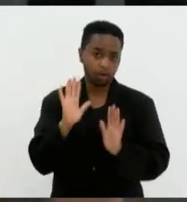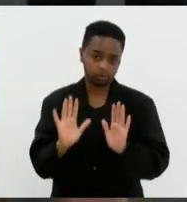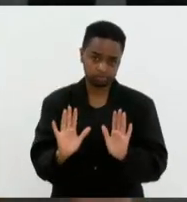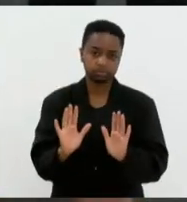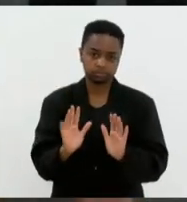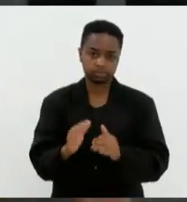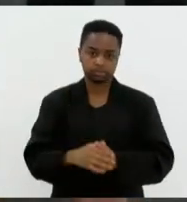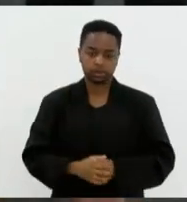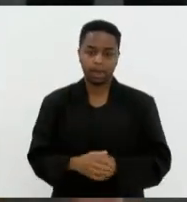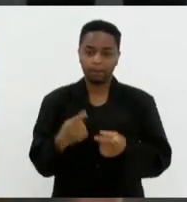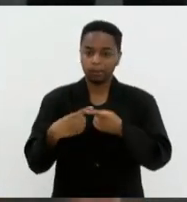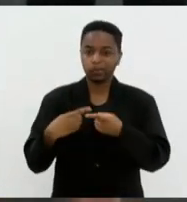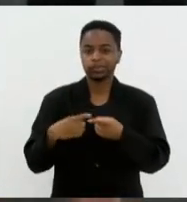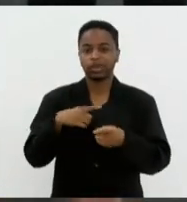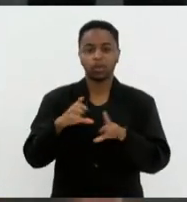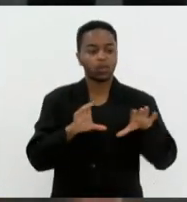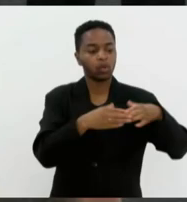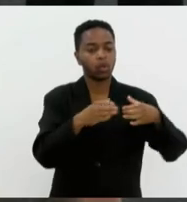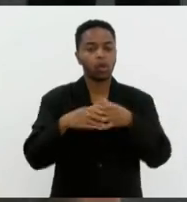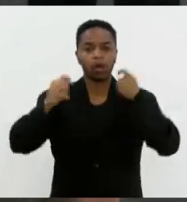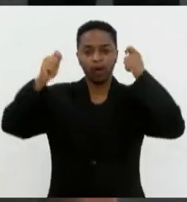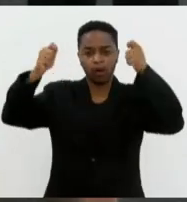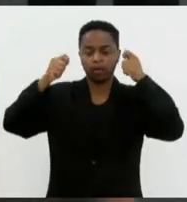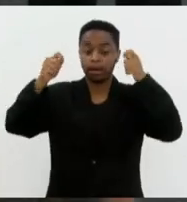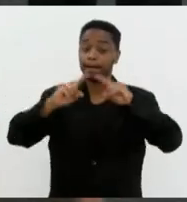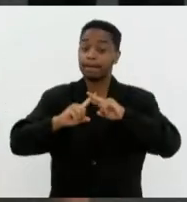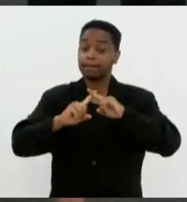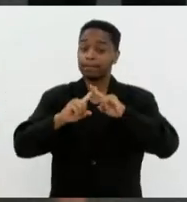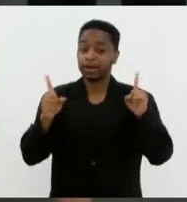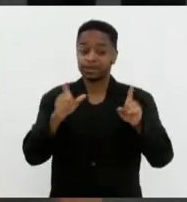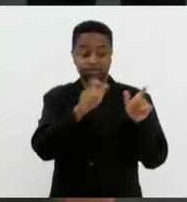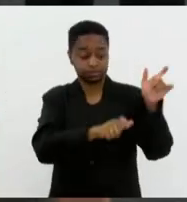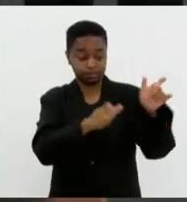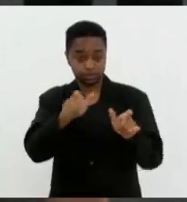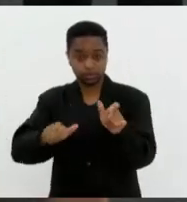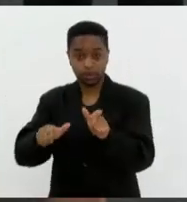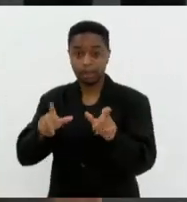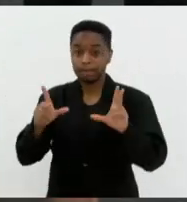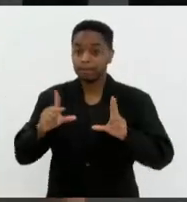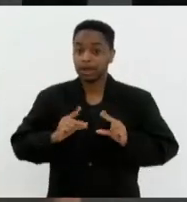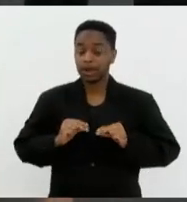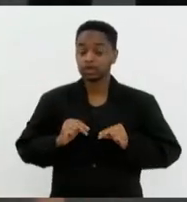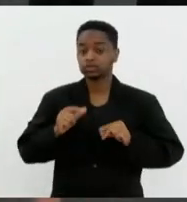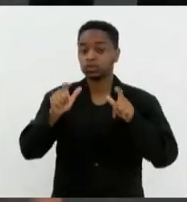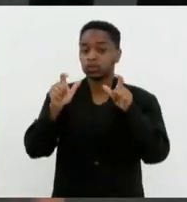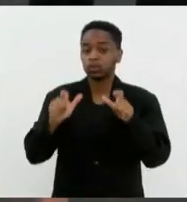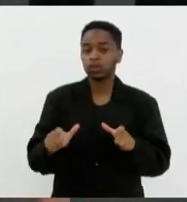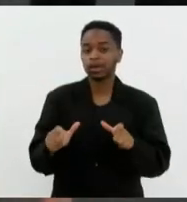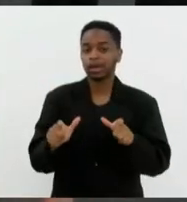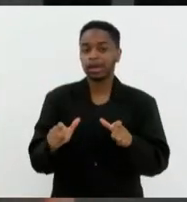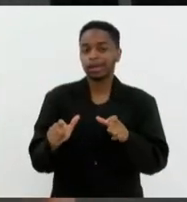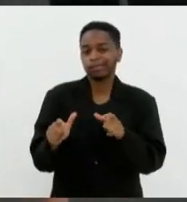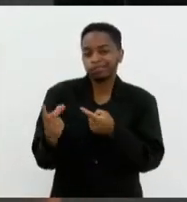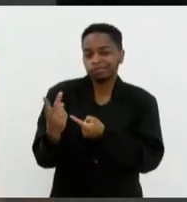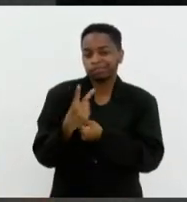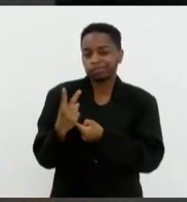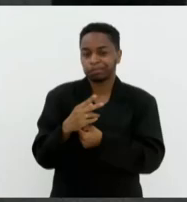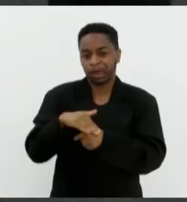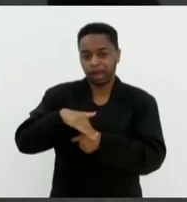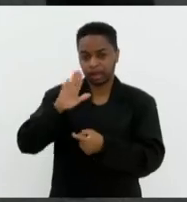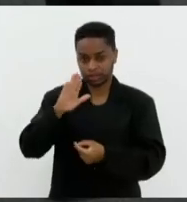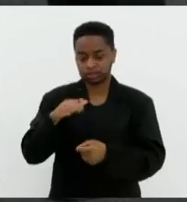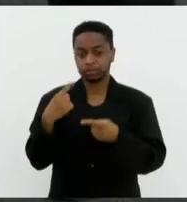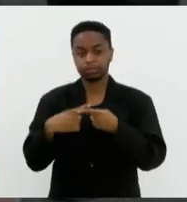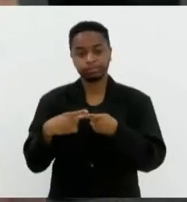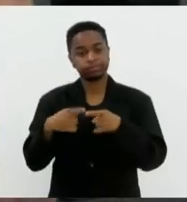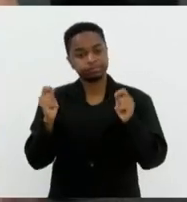das torcidas. Então, essas pessoas merecem um espaço mais protegido, que